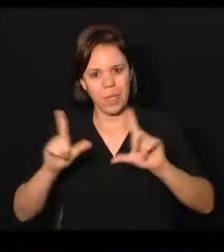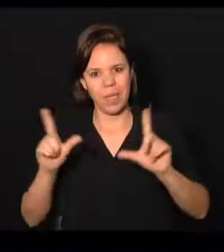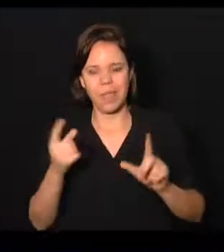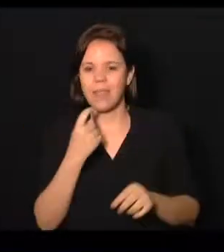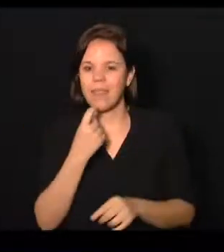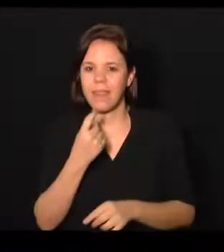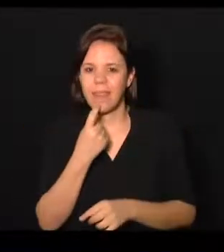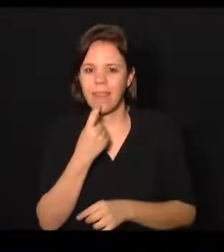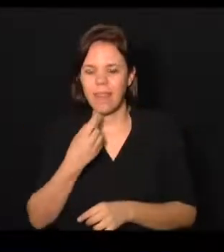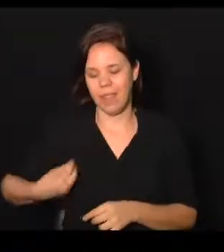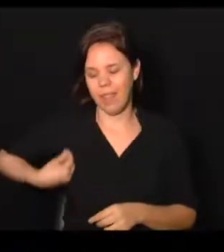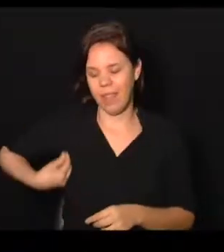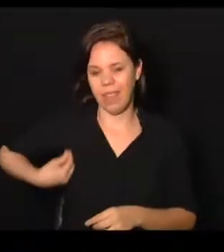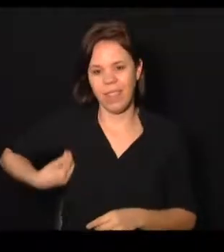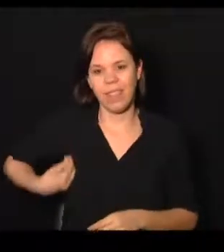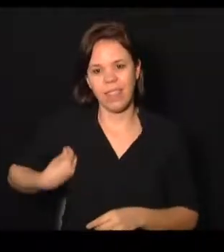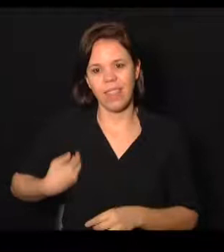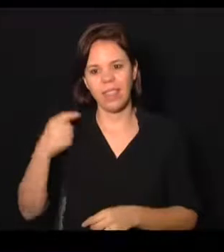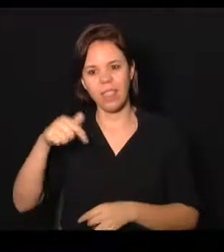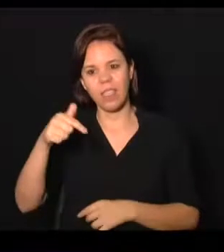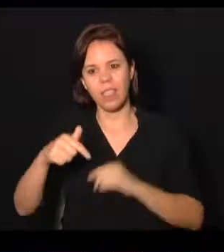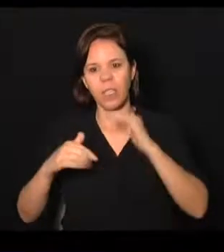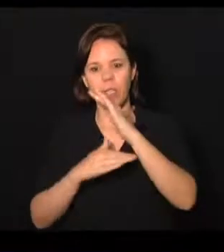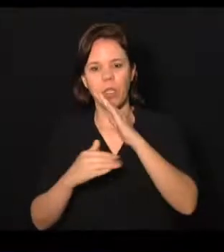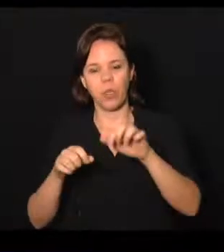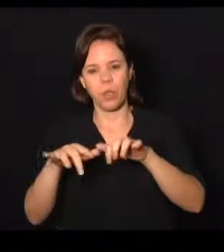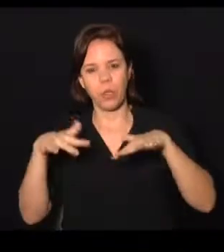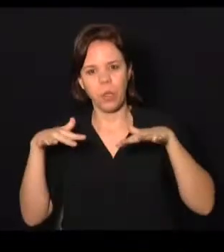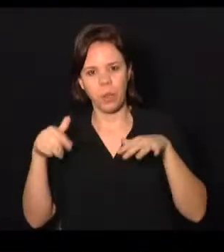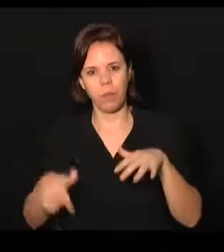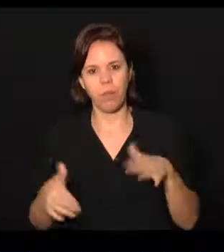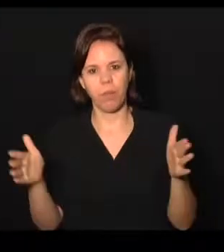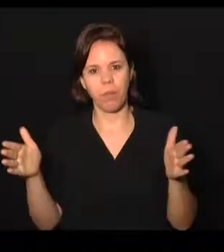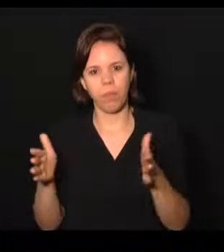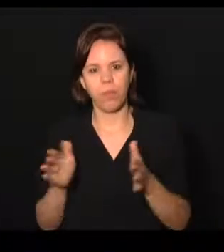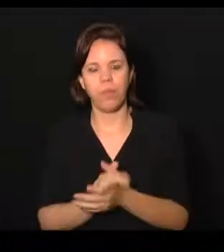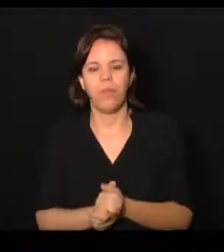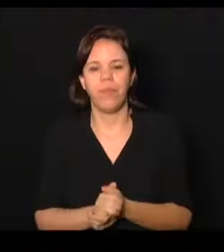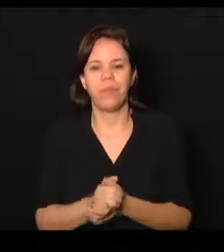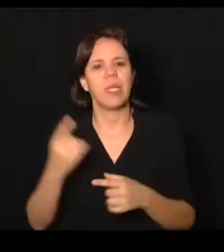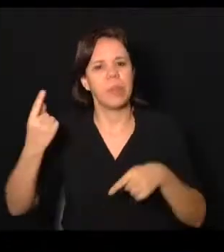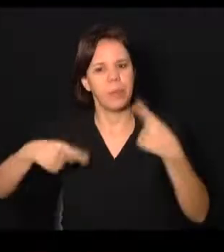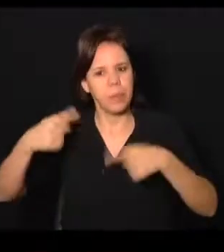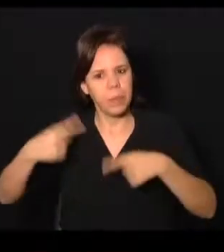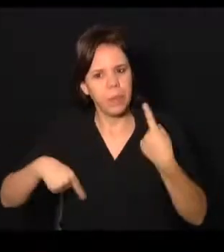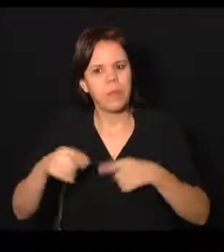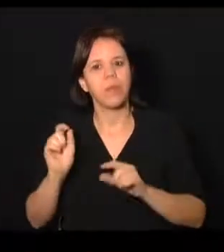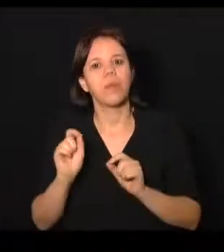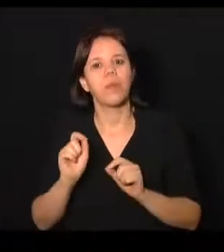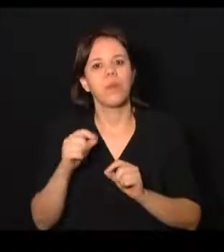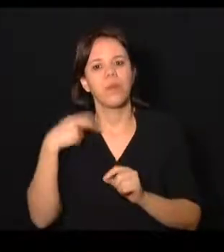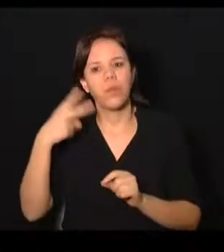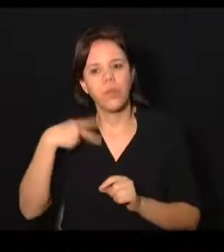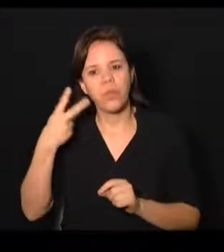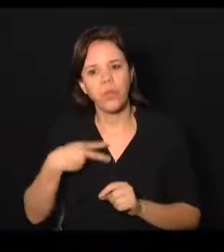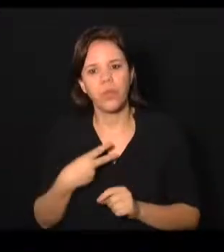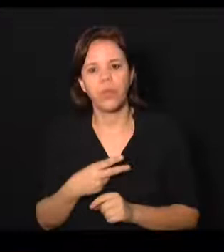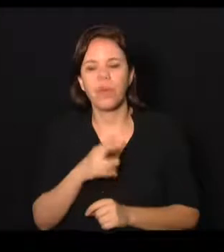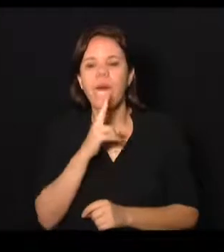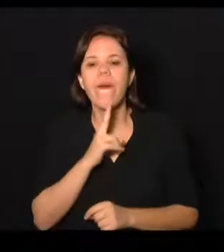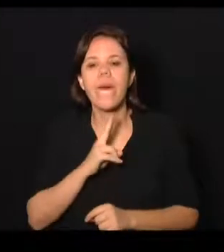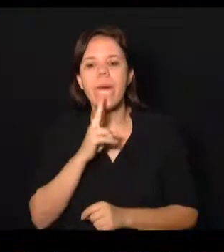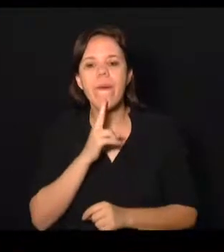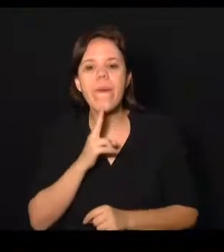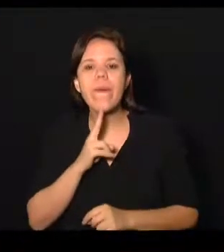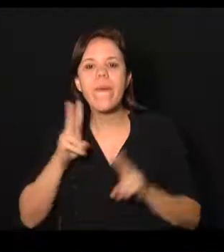Campinas. Falamos ao vivo aqui do Plenarinho, onde vai acontecer um debate organizado pelo vereador Nelson Orsiri